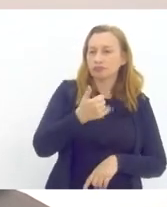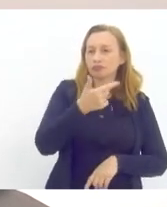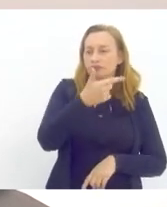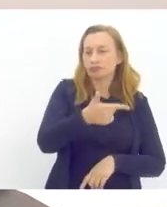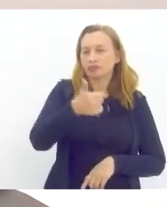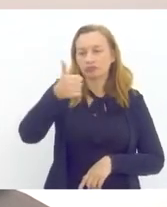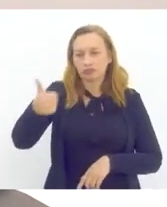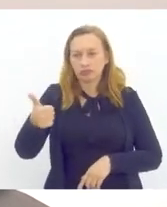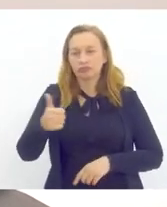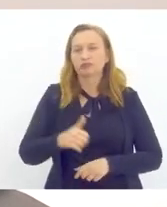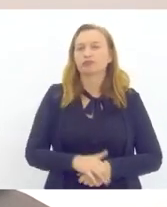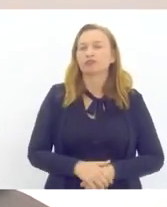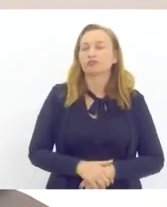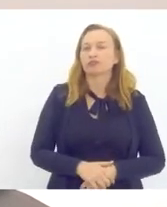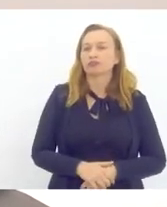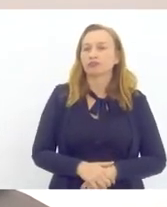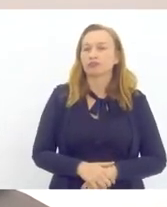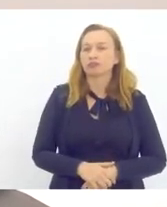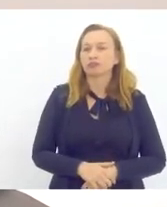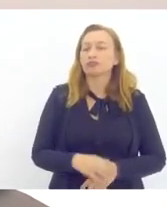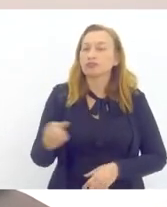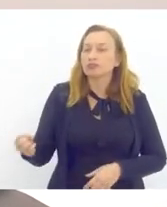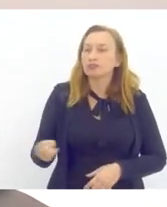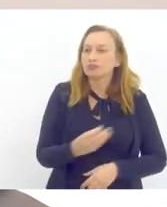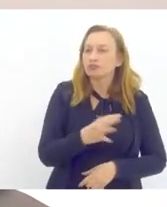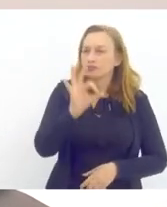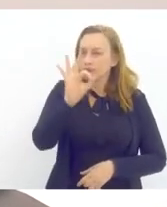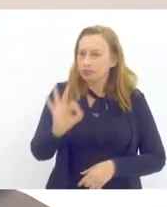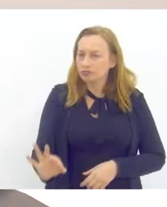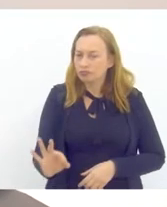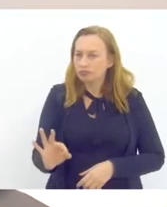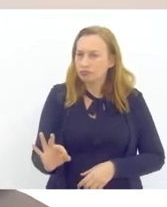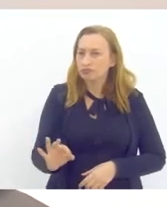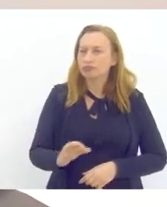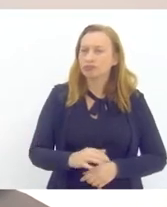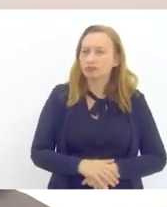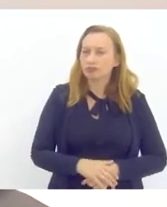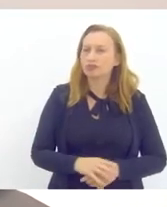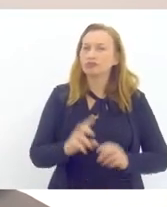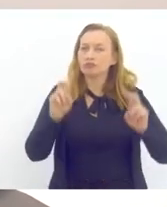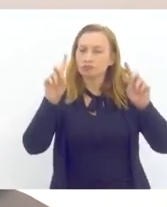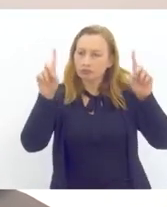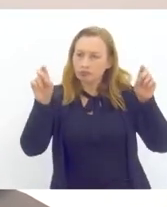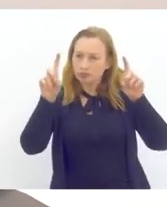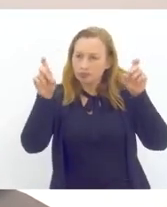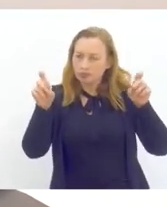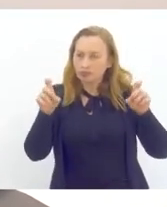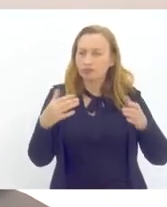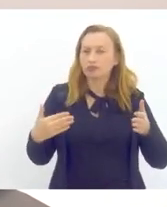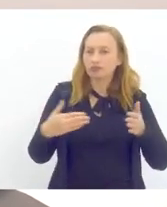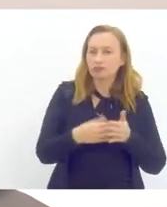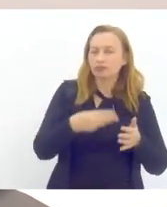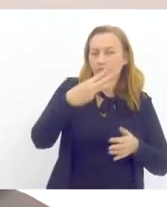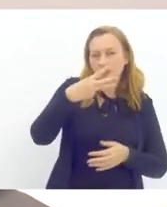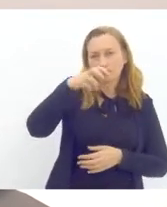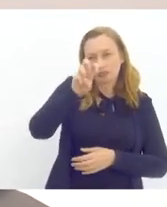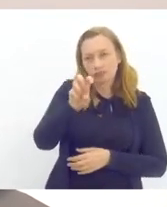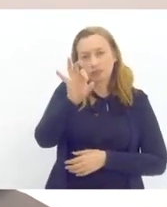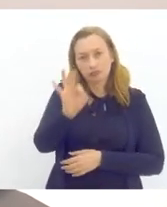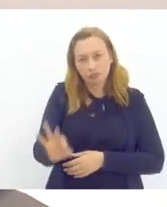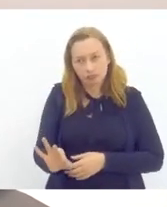sobretudo no que concerne ao novo percentual estimado, entre parênteses, até